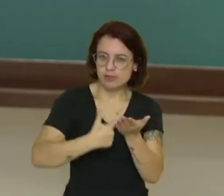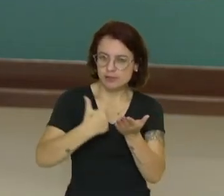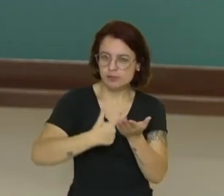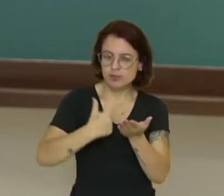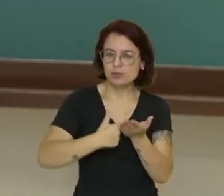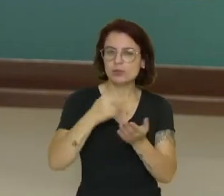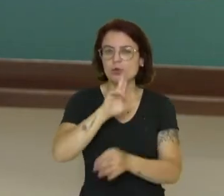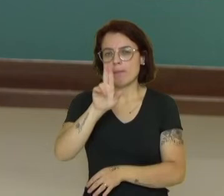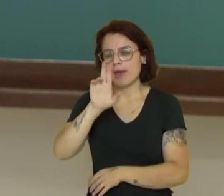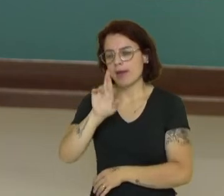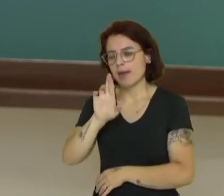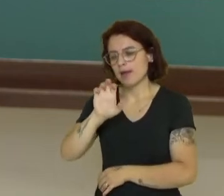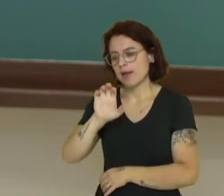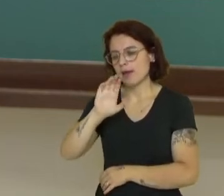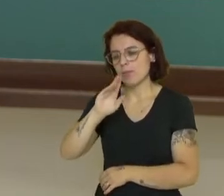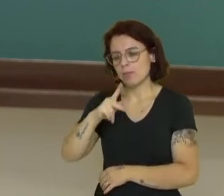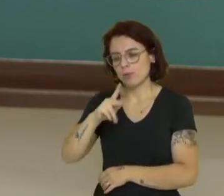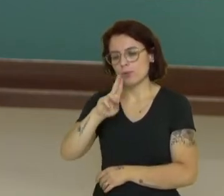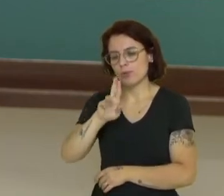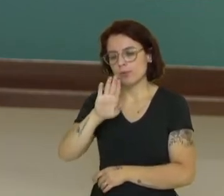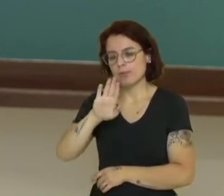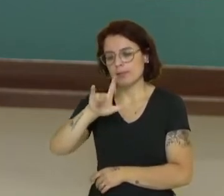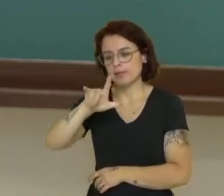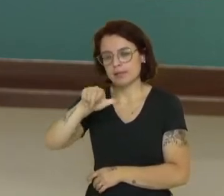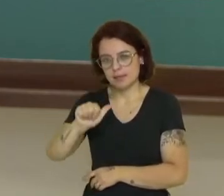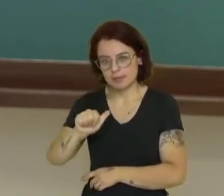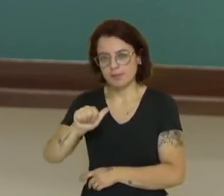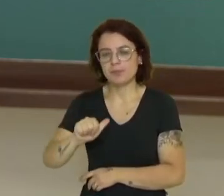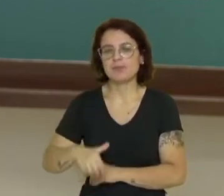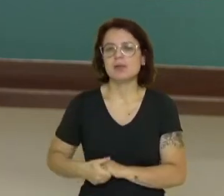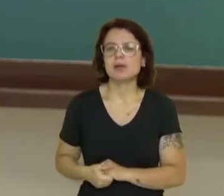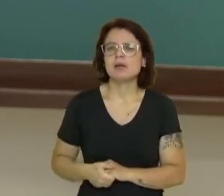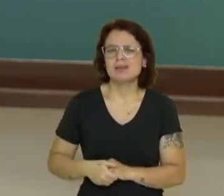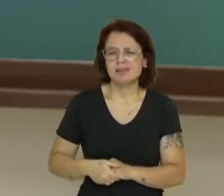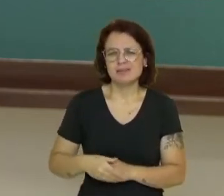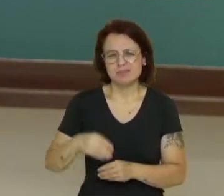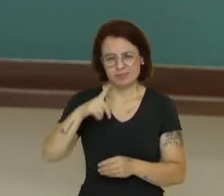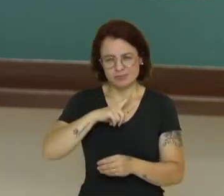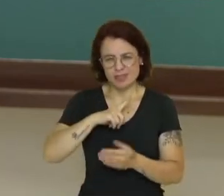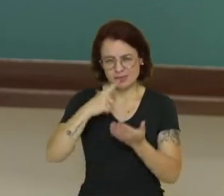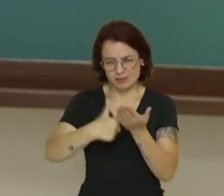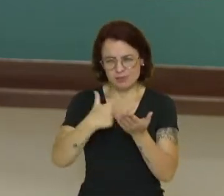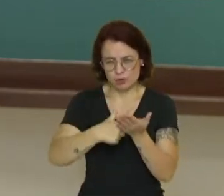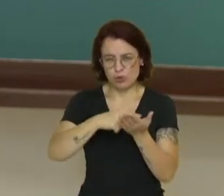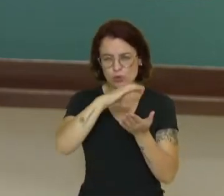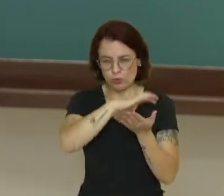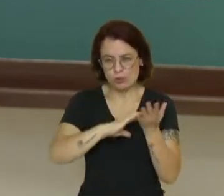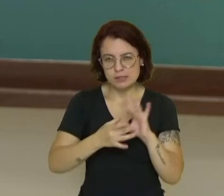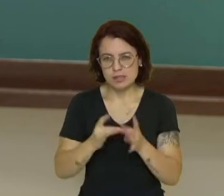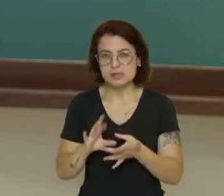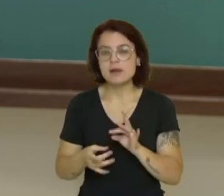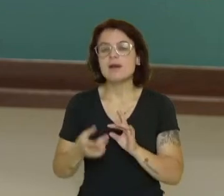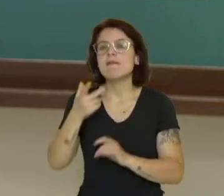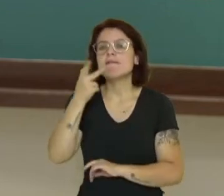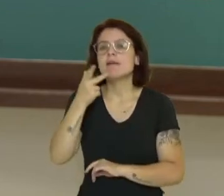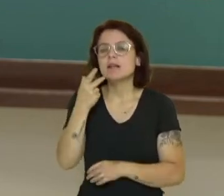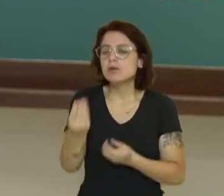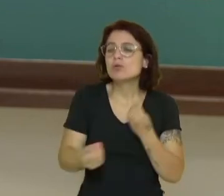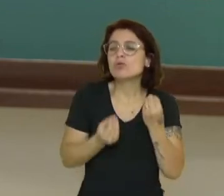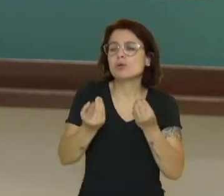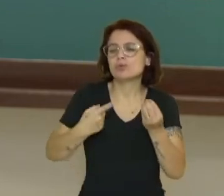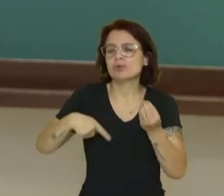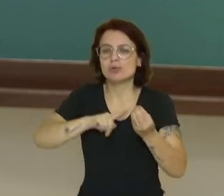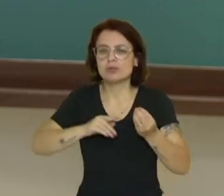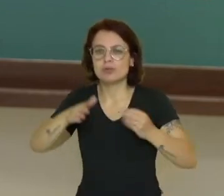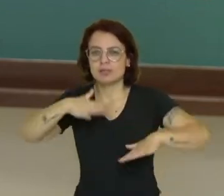justa, uma cidade boa? Como que ela deveria ser organizada? Por isso que a gente fala que ele está idealizando, né?